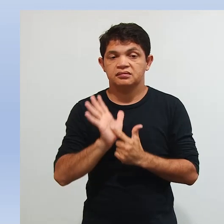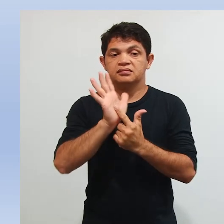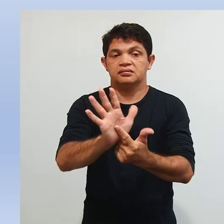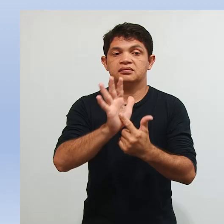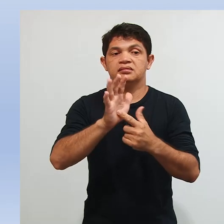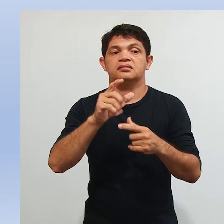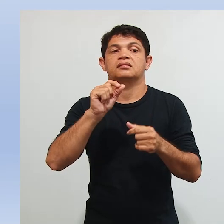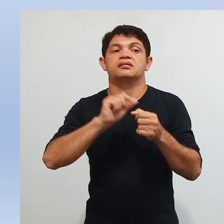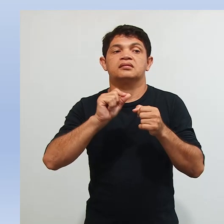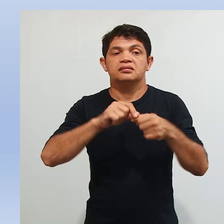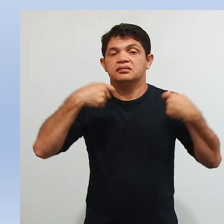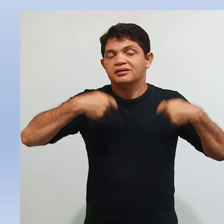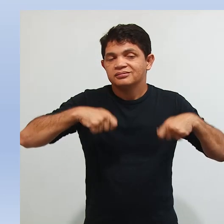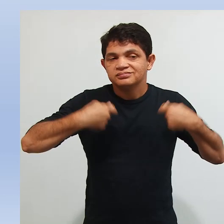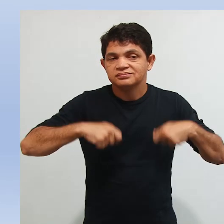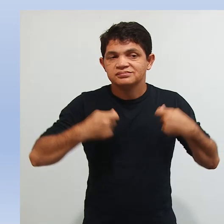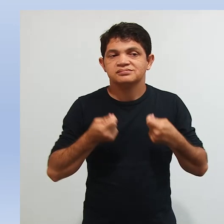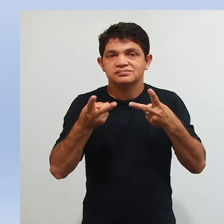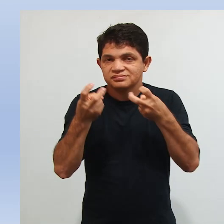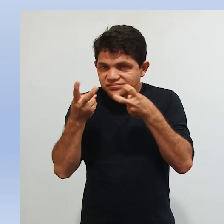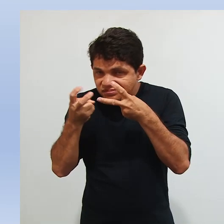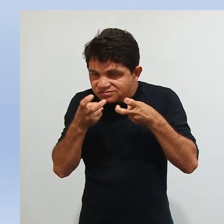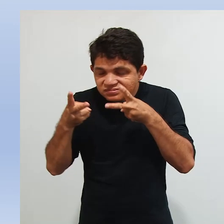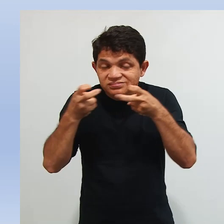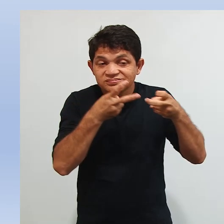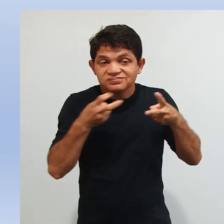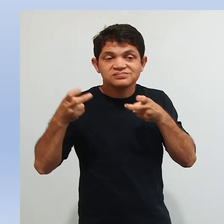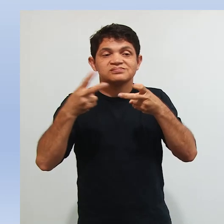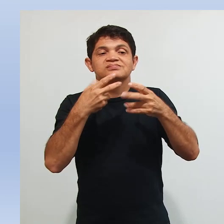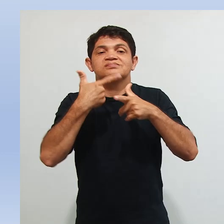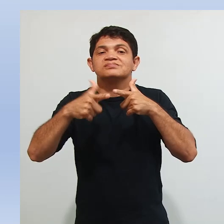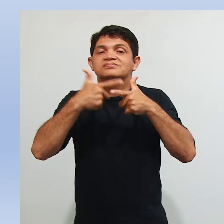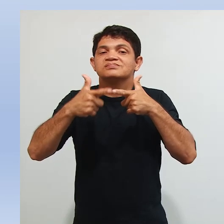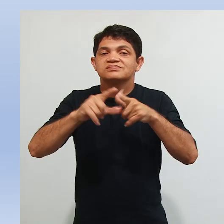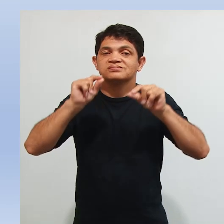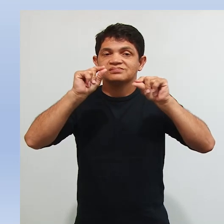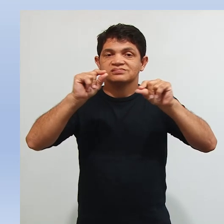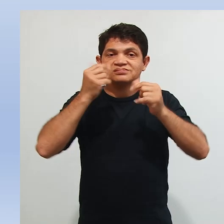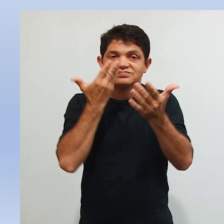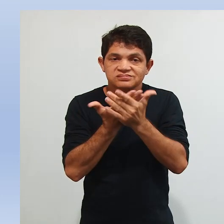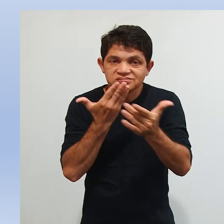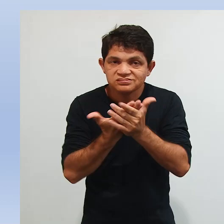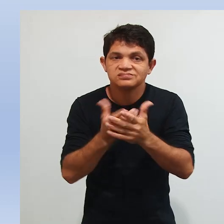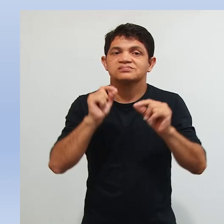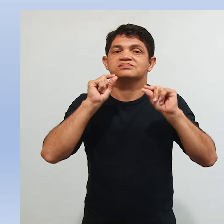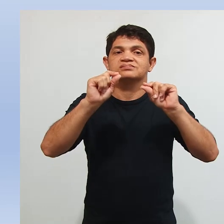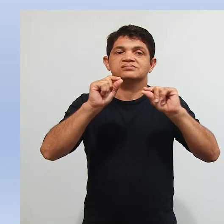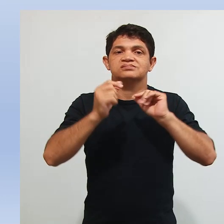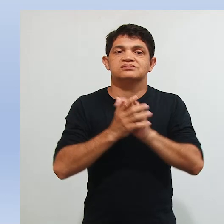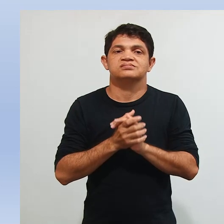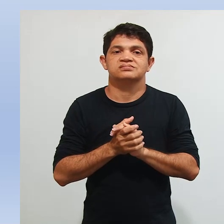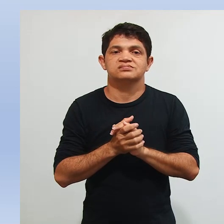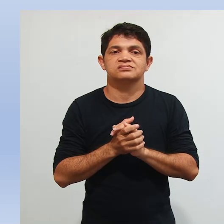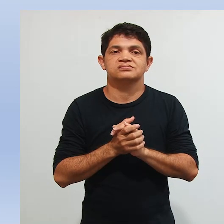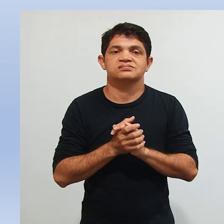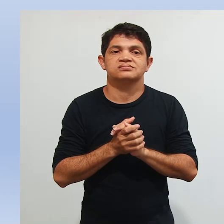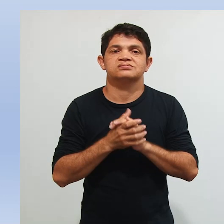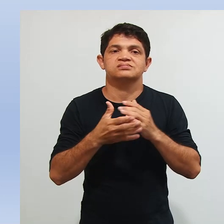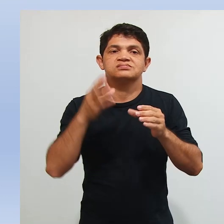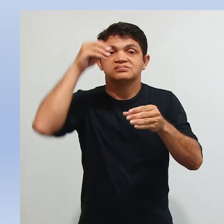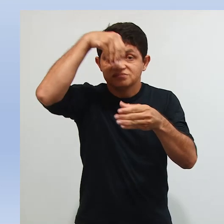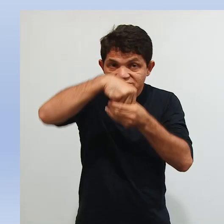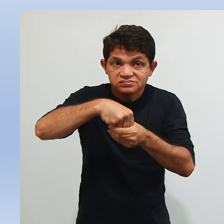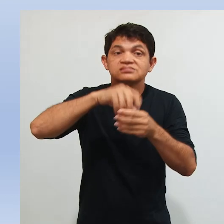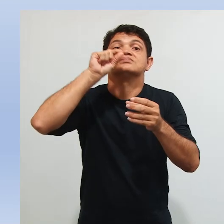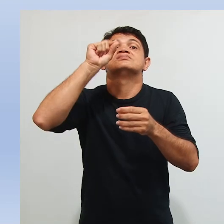vocês, ao professor cabe a tarefa de detectar os problemas que aparecem na sala de aula e investigar as